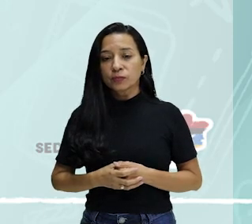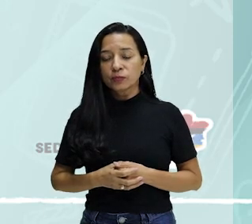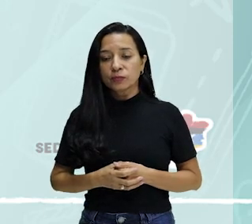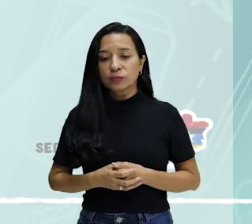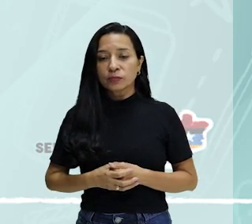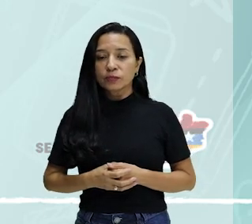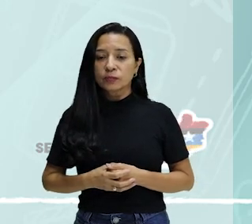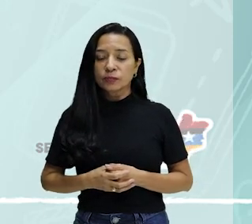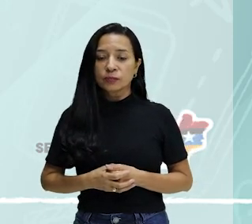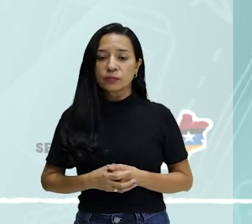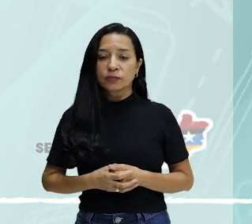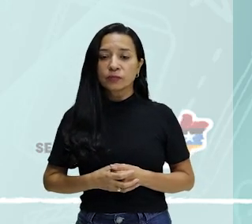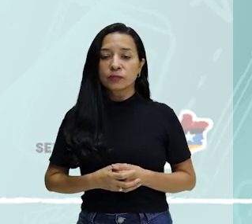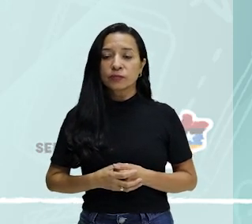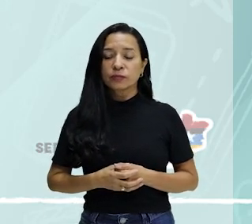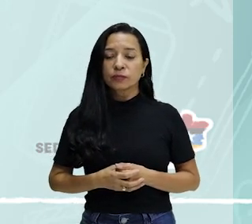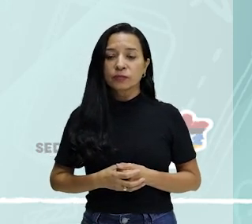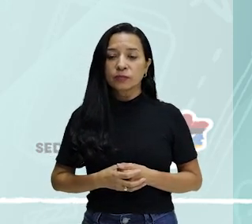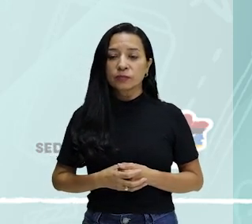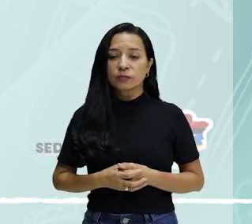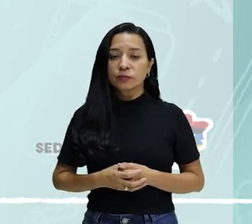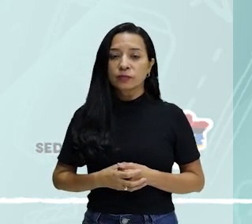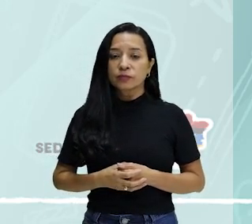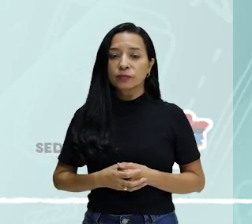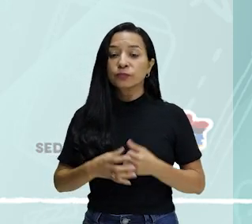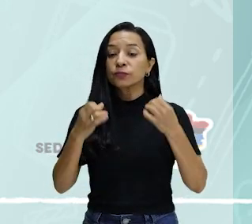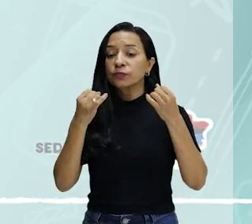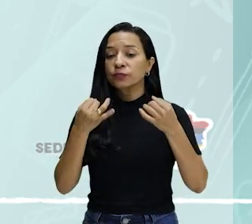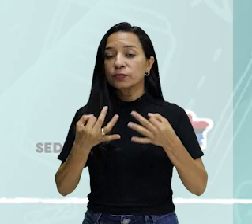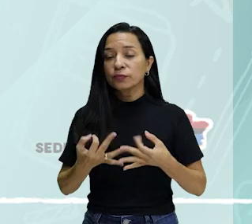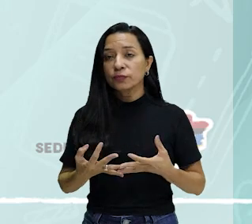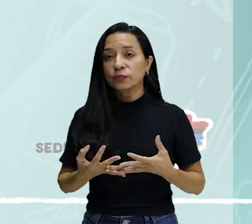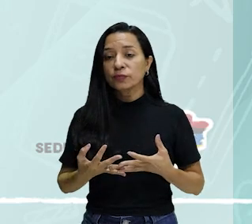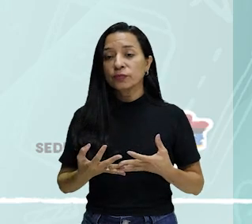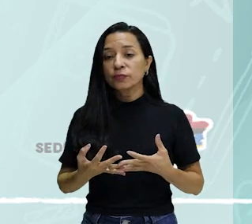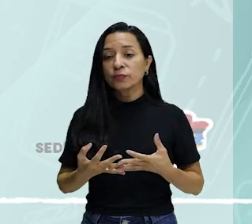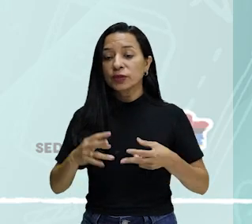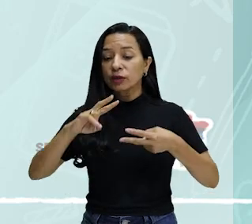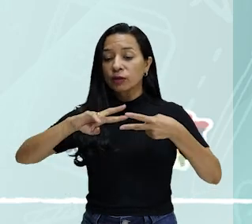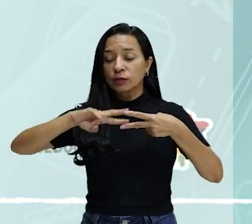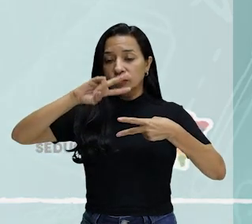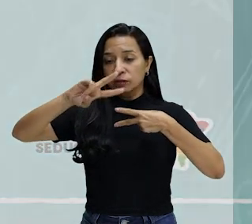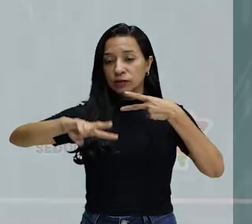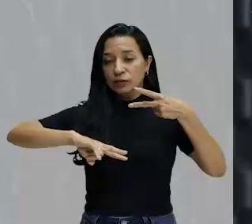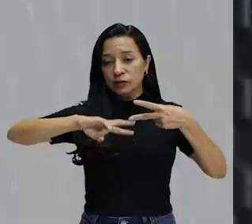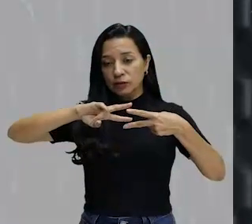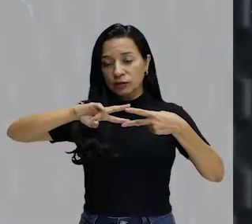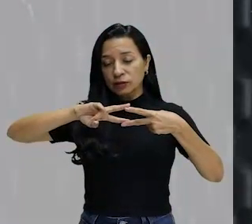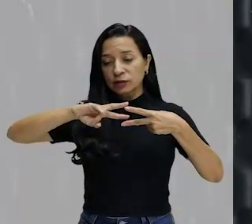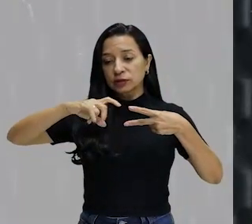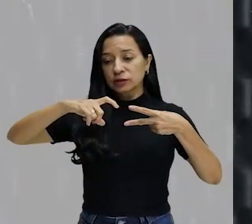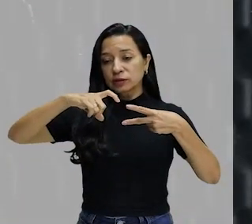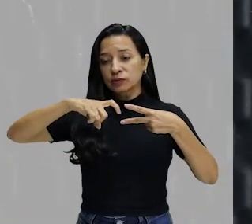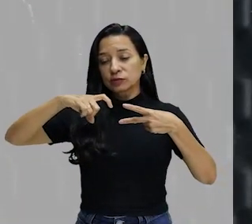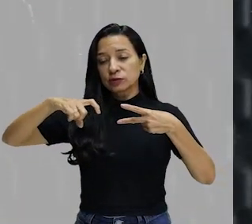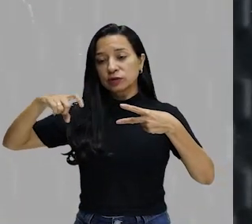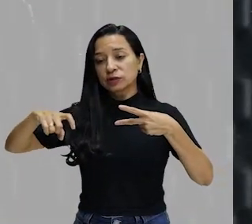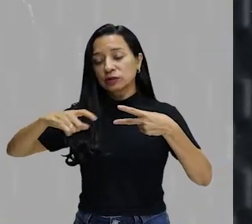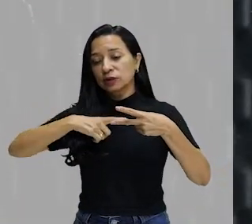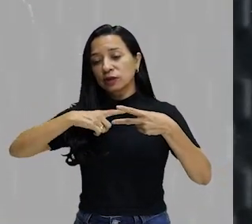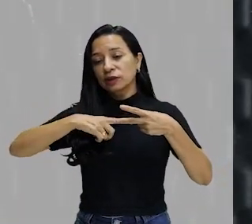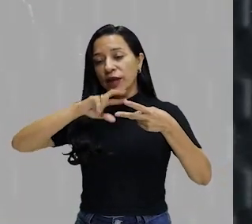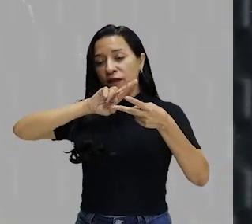de interação gênica para designar essas situações. Interação gênica é quando eu tenho